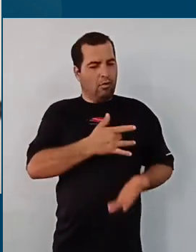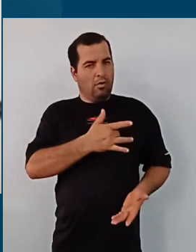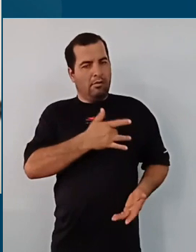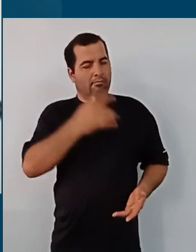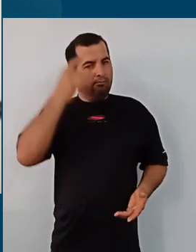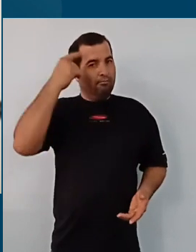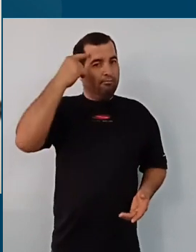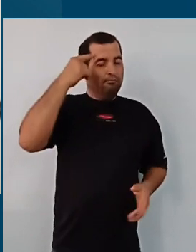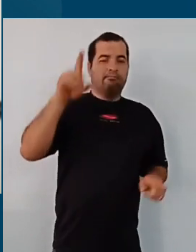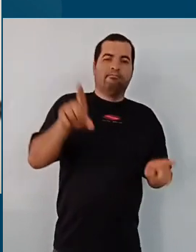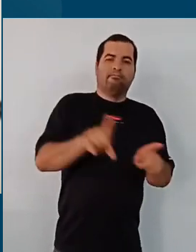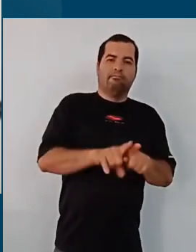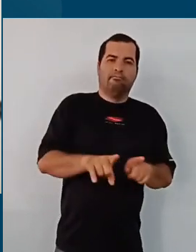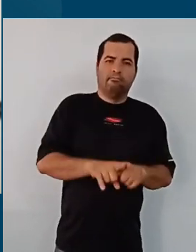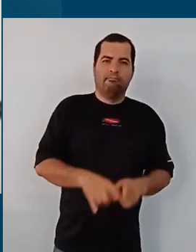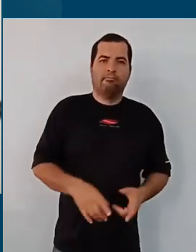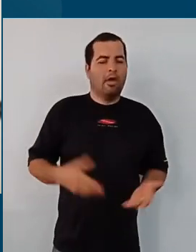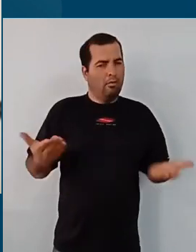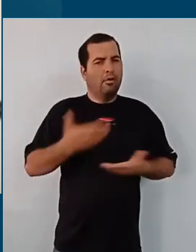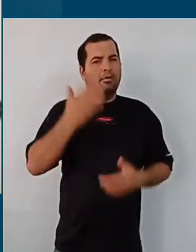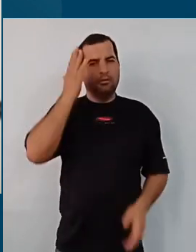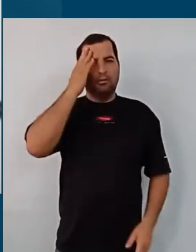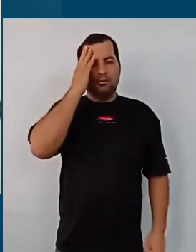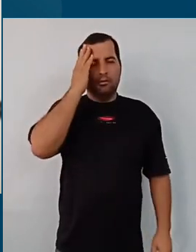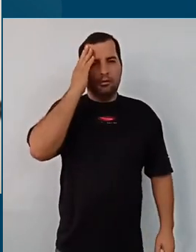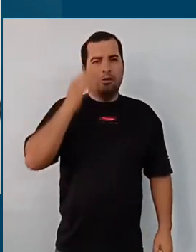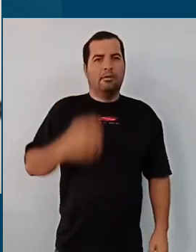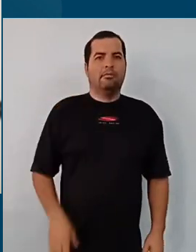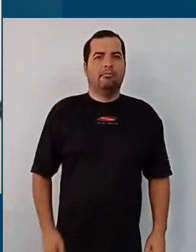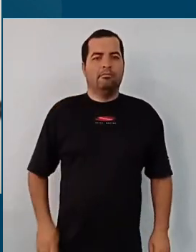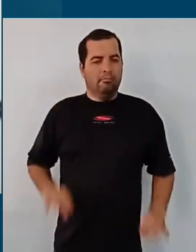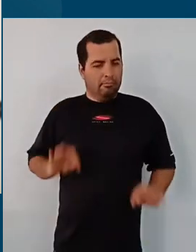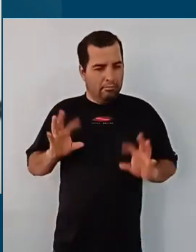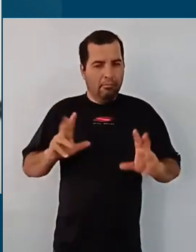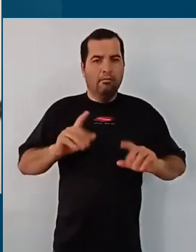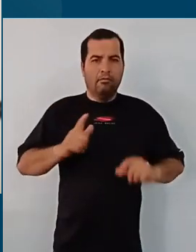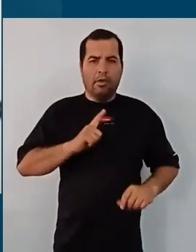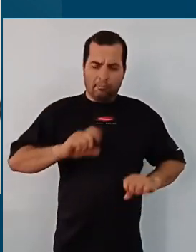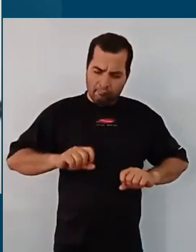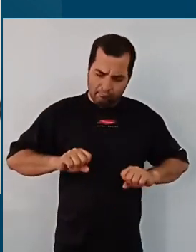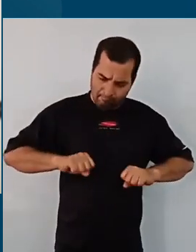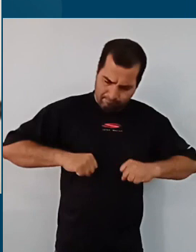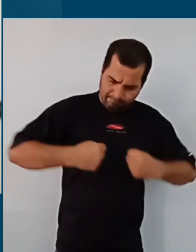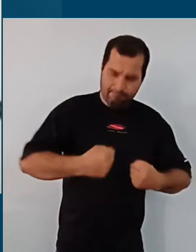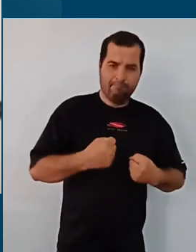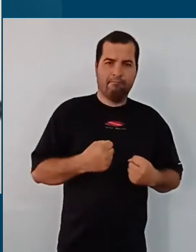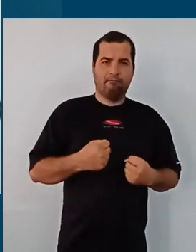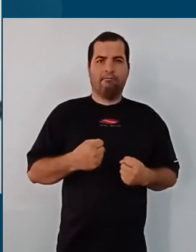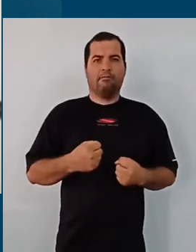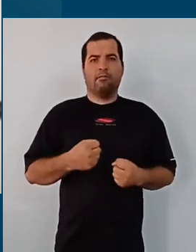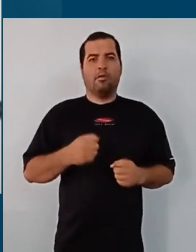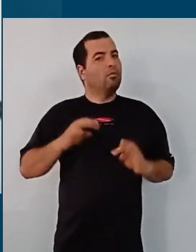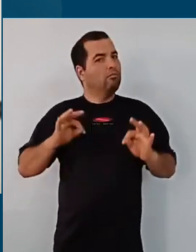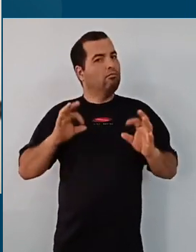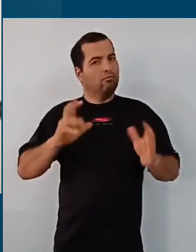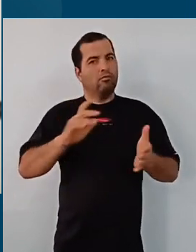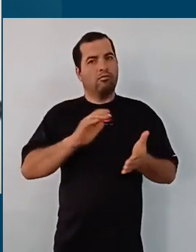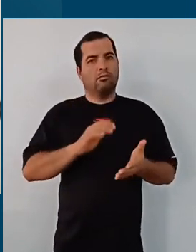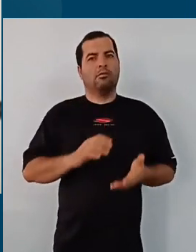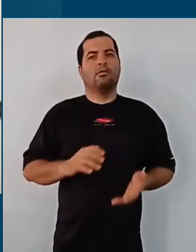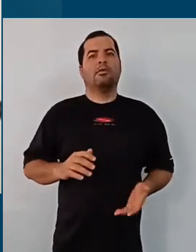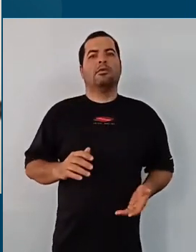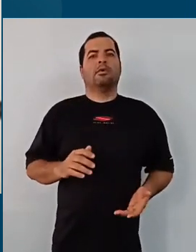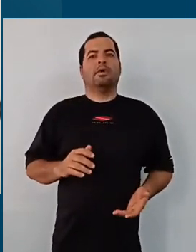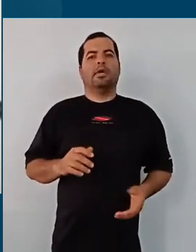corações. Nesse instante, nós temos muita consciência de que há um esforço muito grande na rede, e as